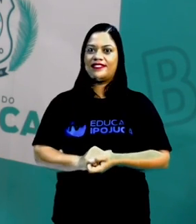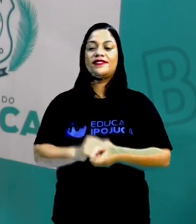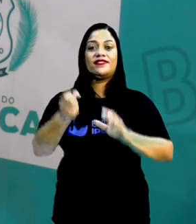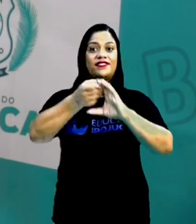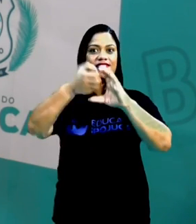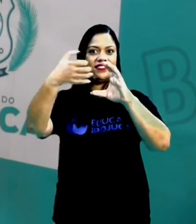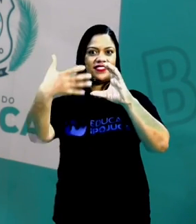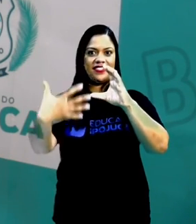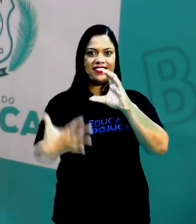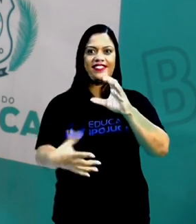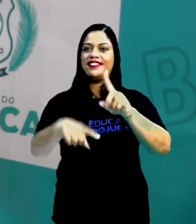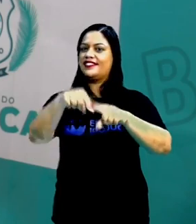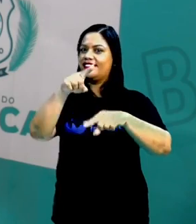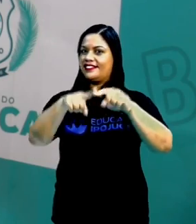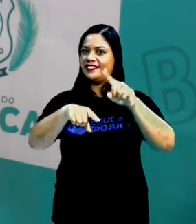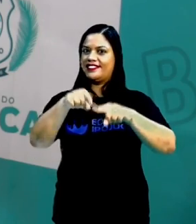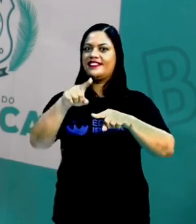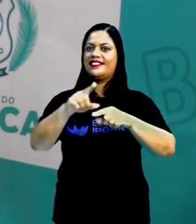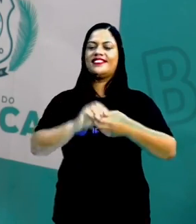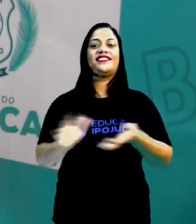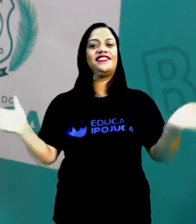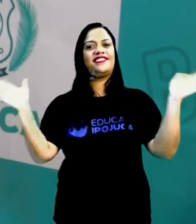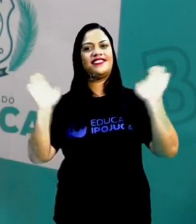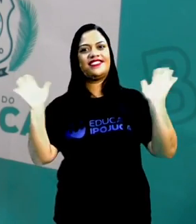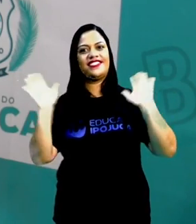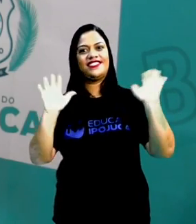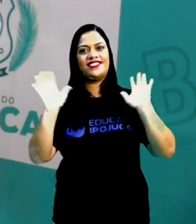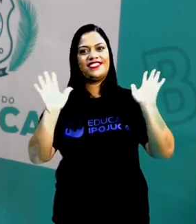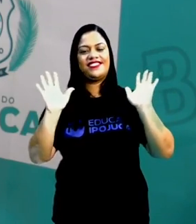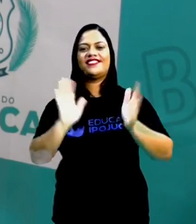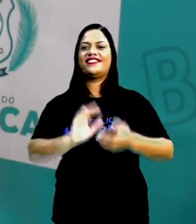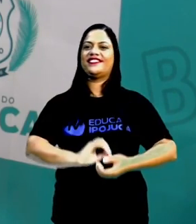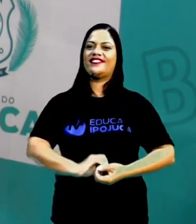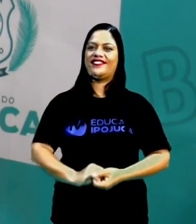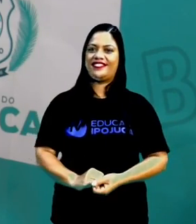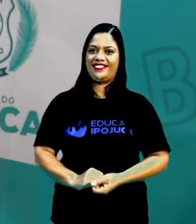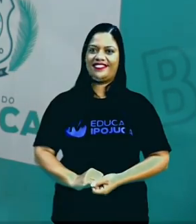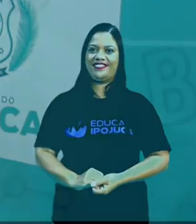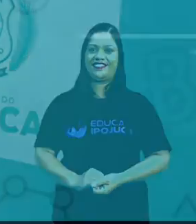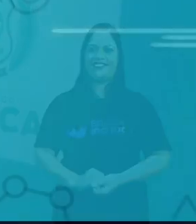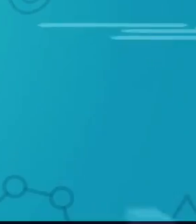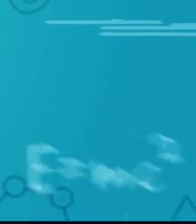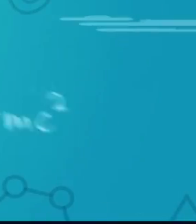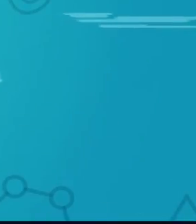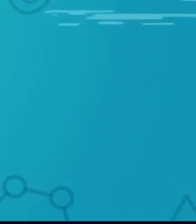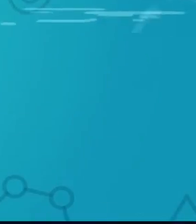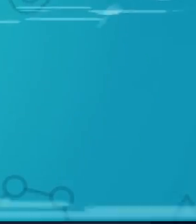características dos materiais. Tchau, tchau e até a próxima!